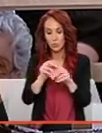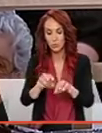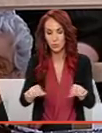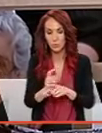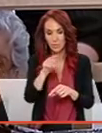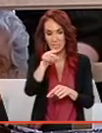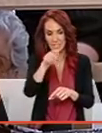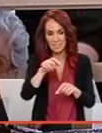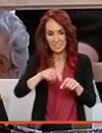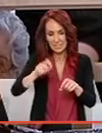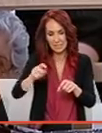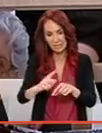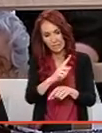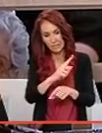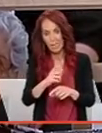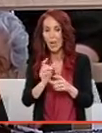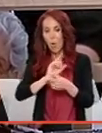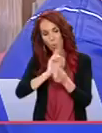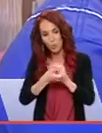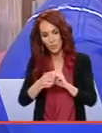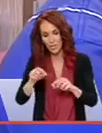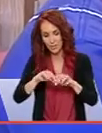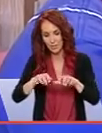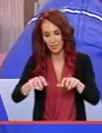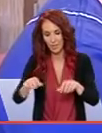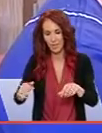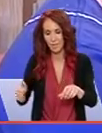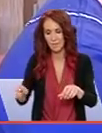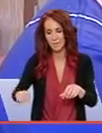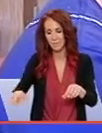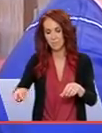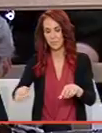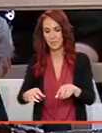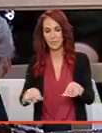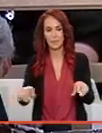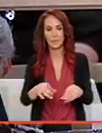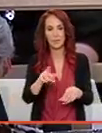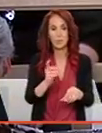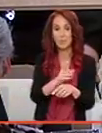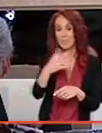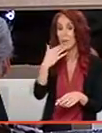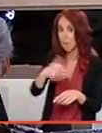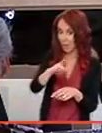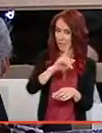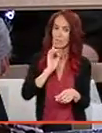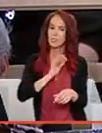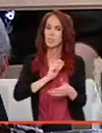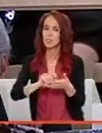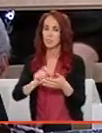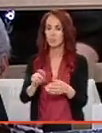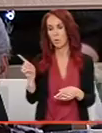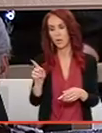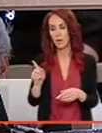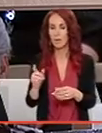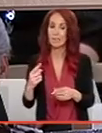esse já viu a pontuação e para o outro lado e os acentos. Só o rato, entretanto, já foi domesticado. Estás a falar do teclado de quem? Da senhora da Otília. A senhora é